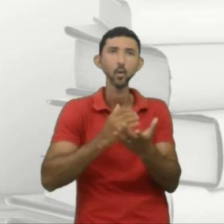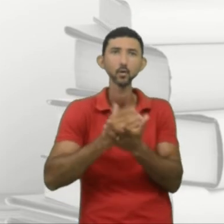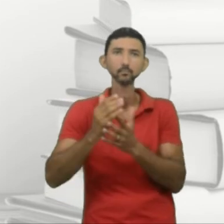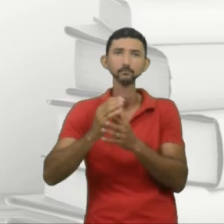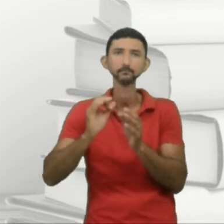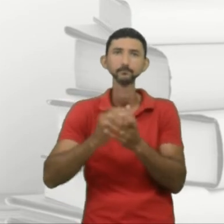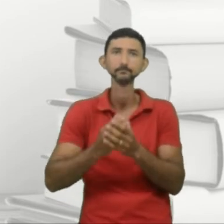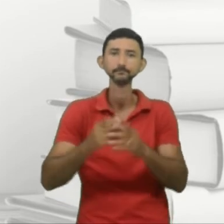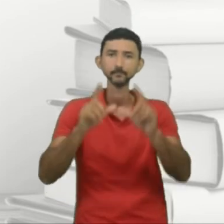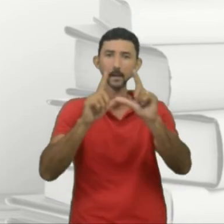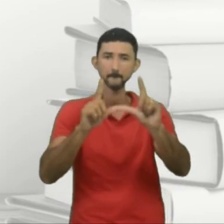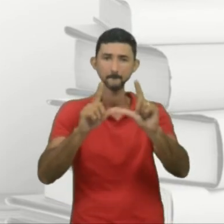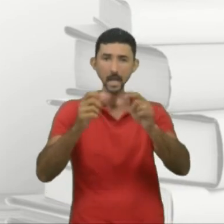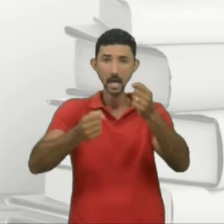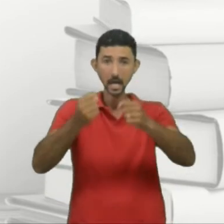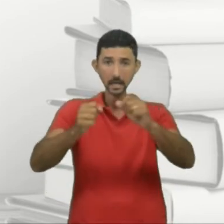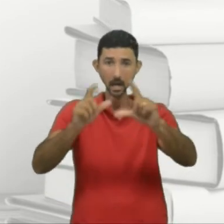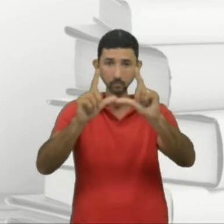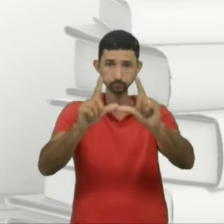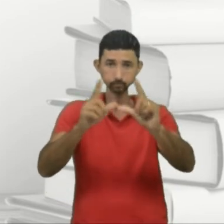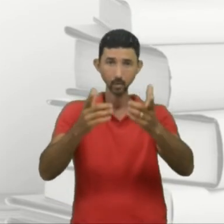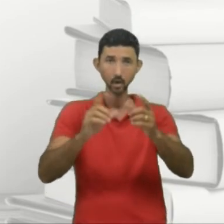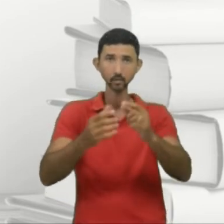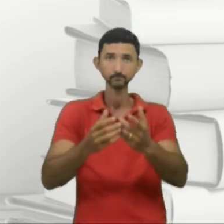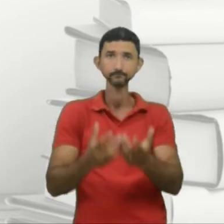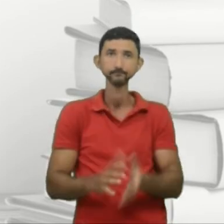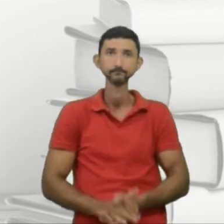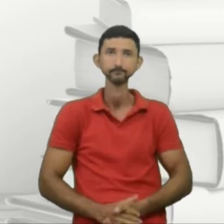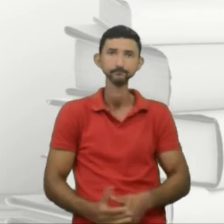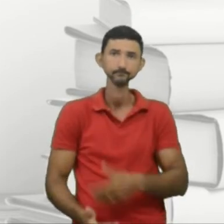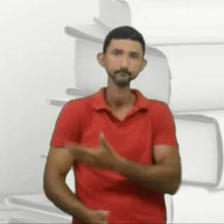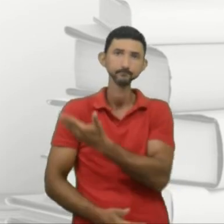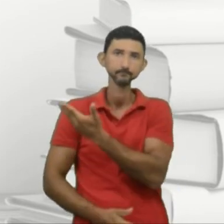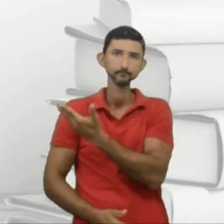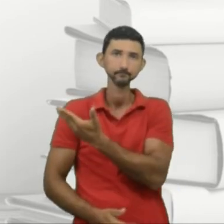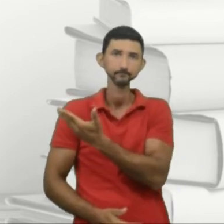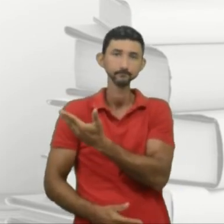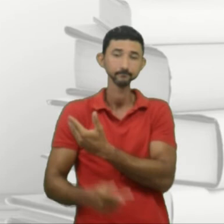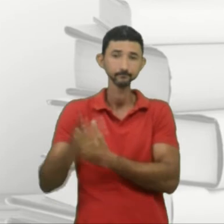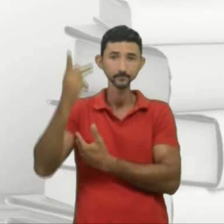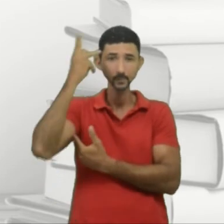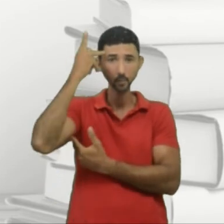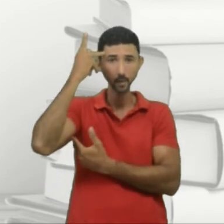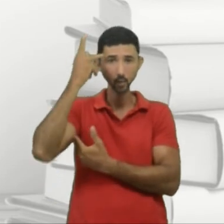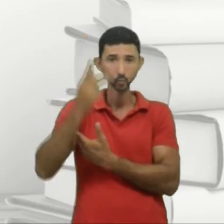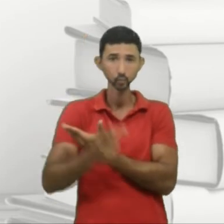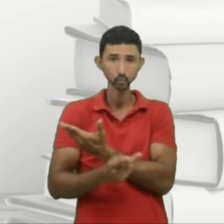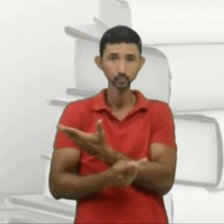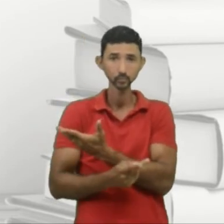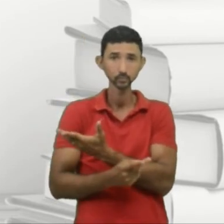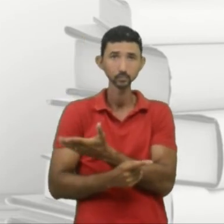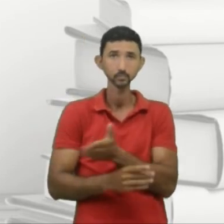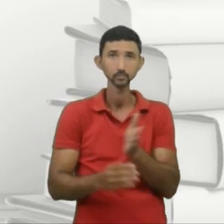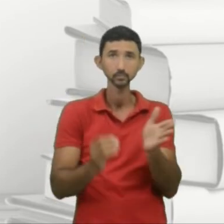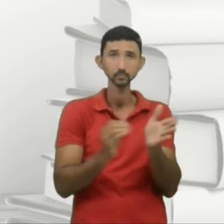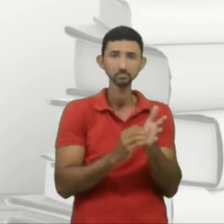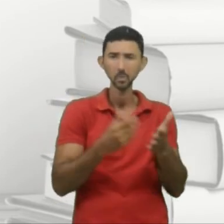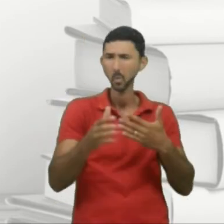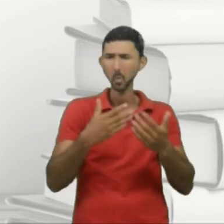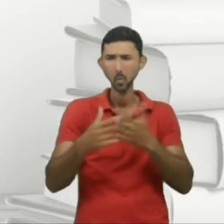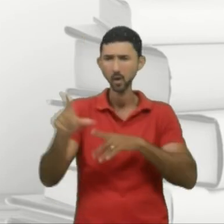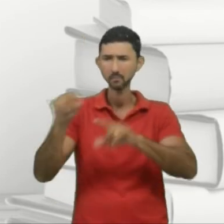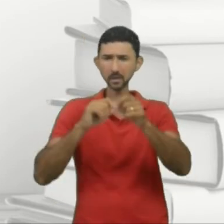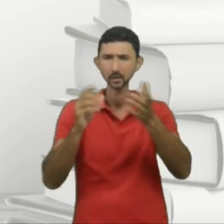multiplicativo. Olha essa placa, bonita e maravilhosa, São Paulo. Eu coloquei aqui aleatoriamente,